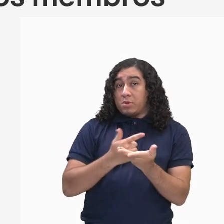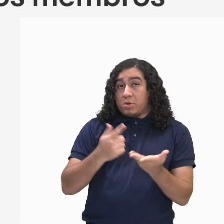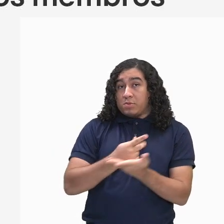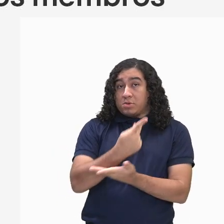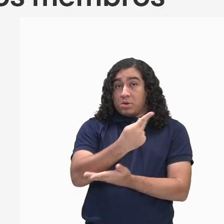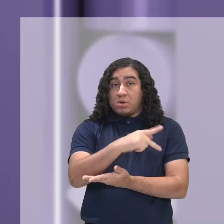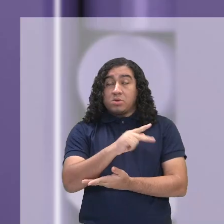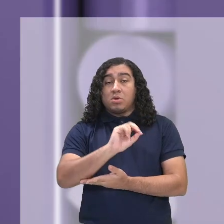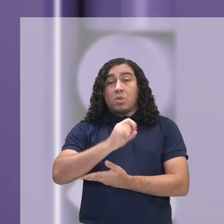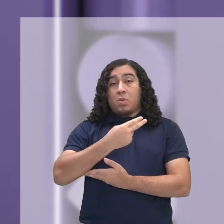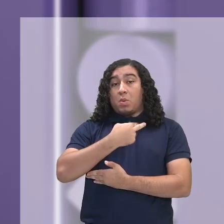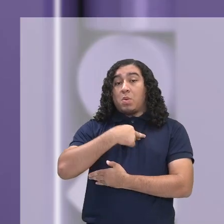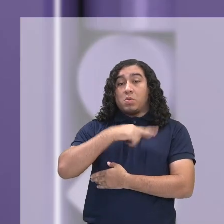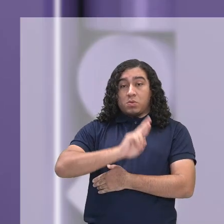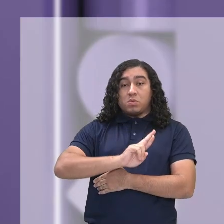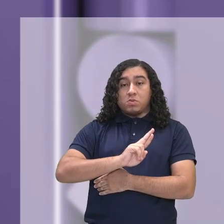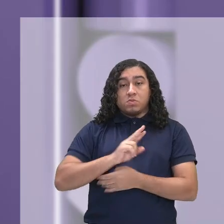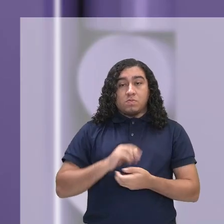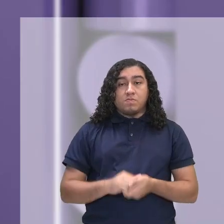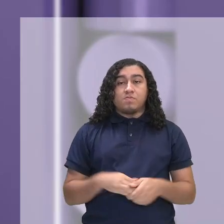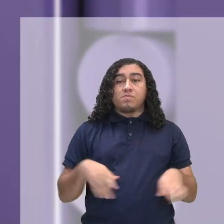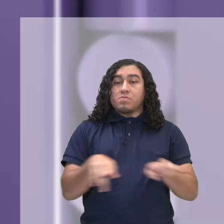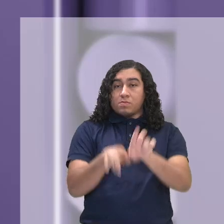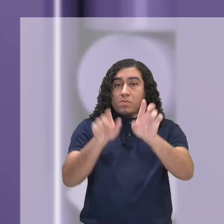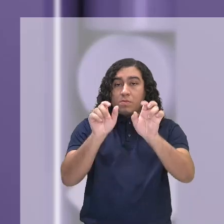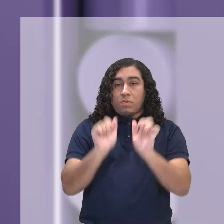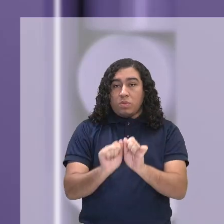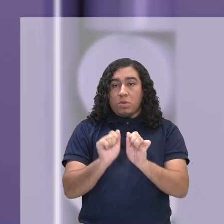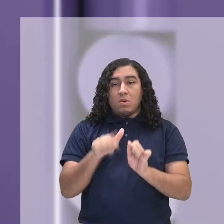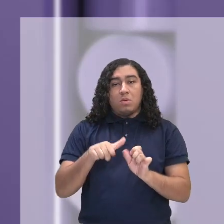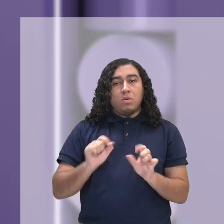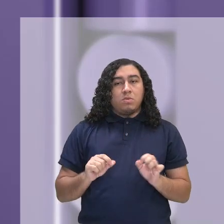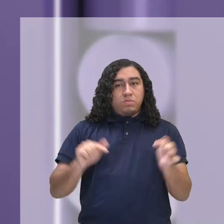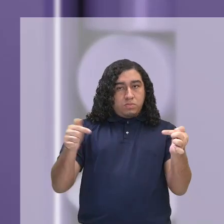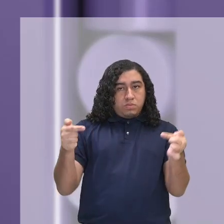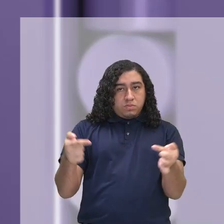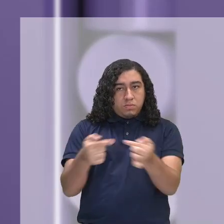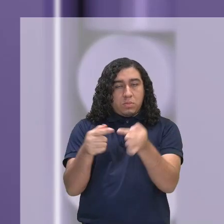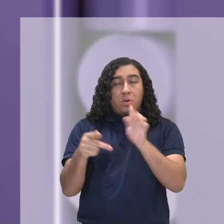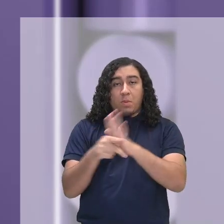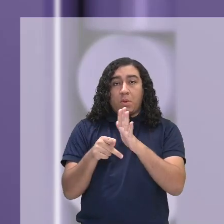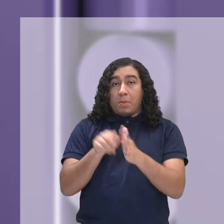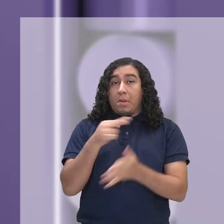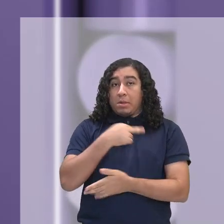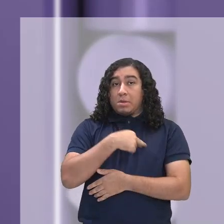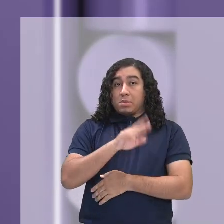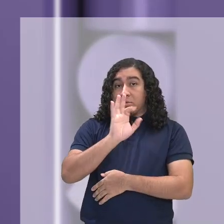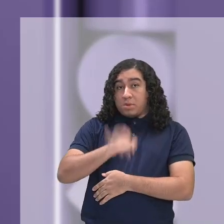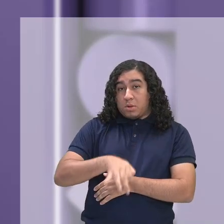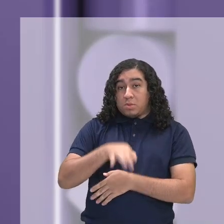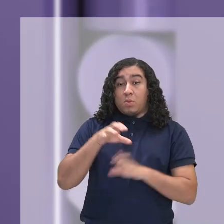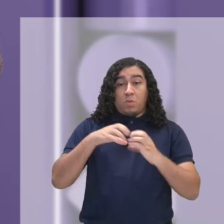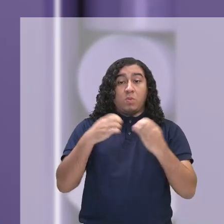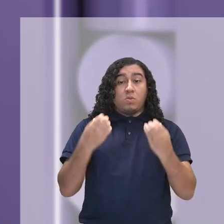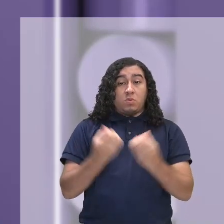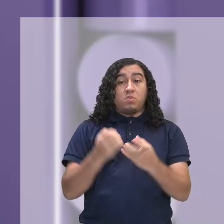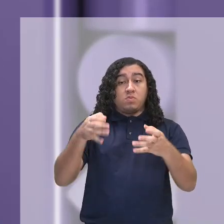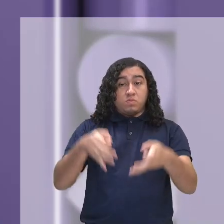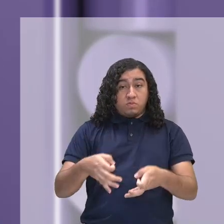livros religiosos, eles estão presentes na religião, nas comunidades